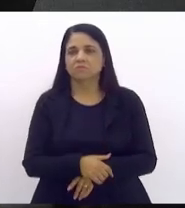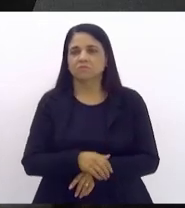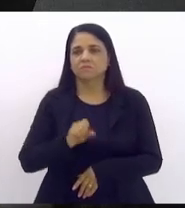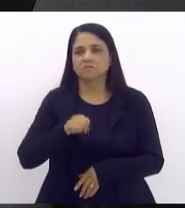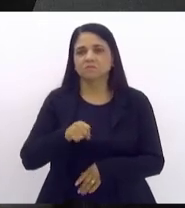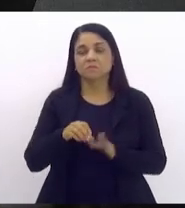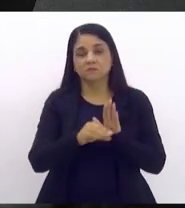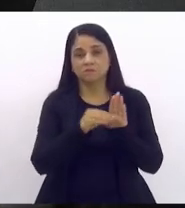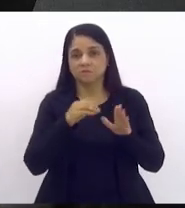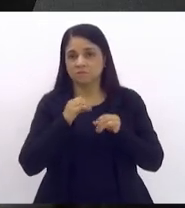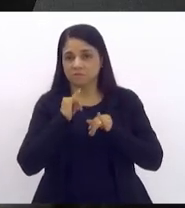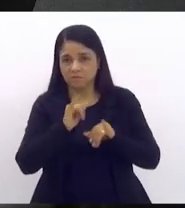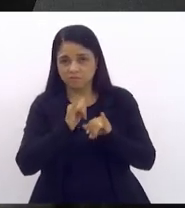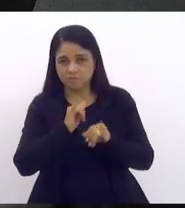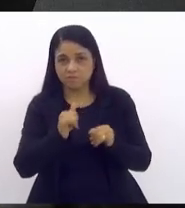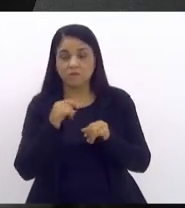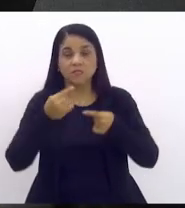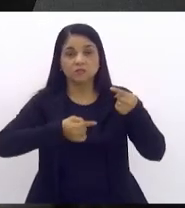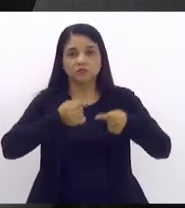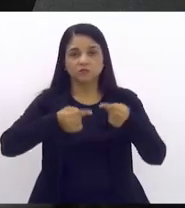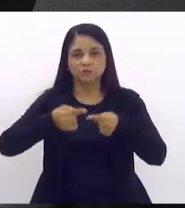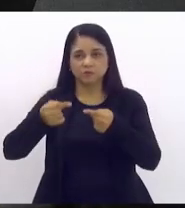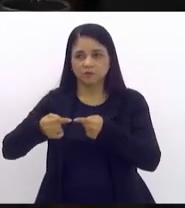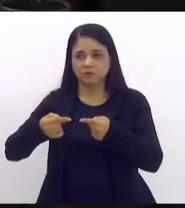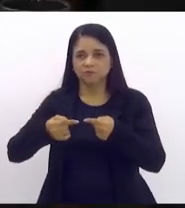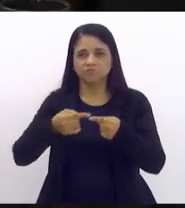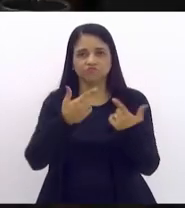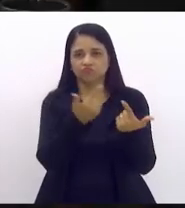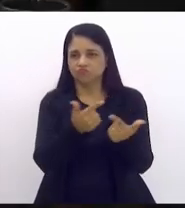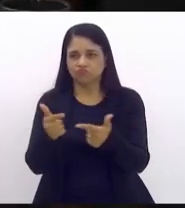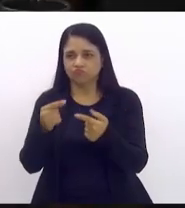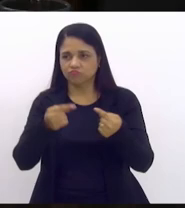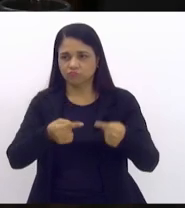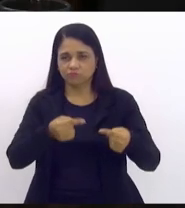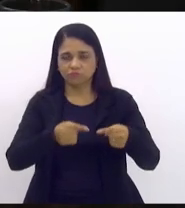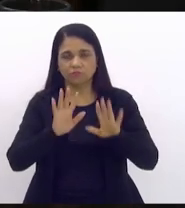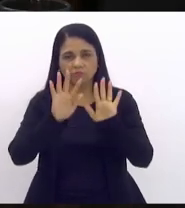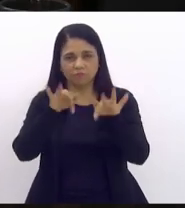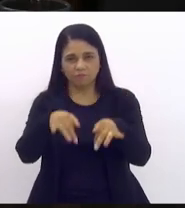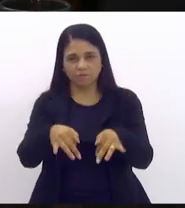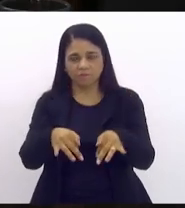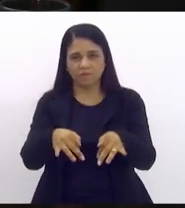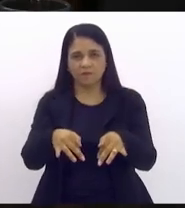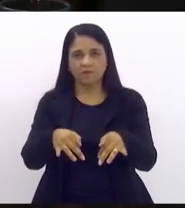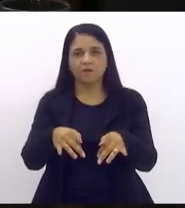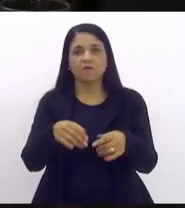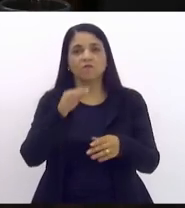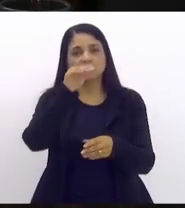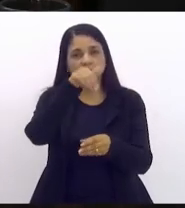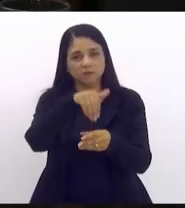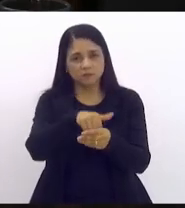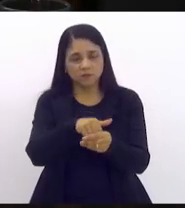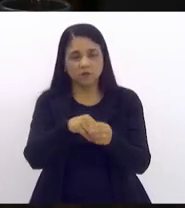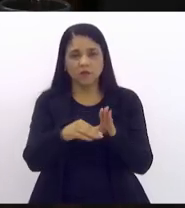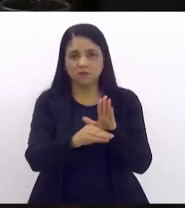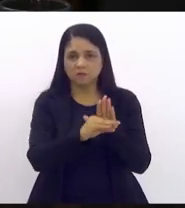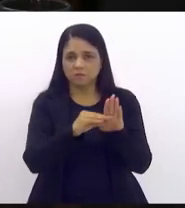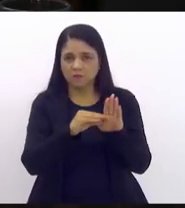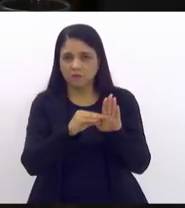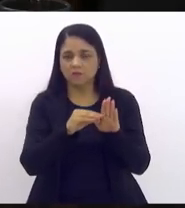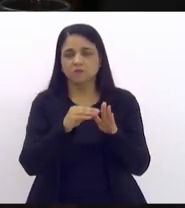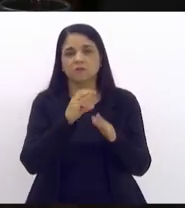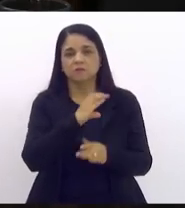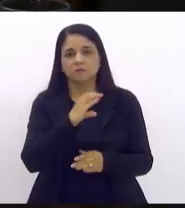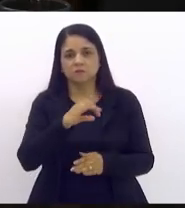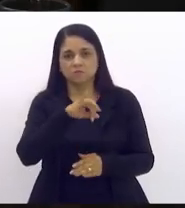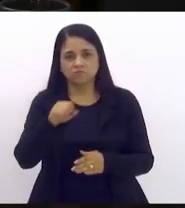Com os pareceres emitidos, em discussão, não havendo quem queira discutir, encerrada a discussão, em votação as emendas da CCJ, senhores